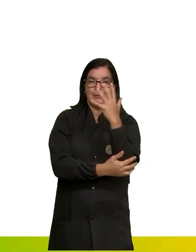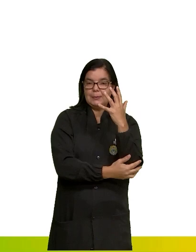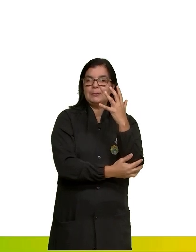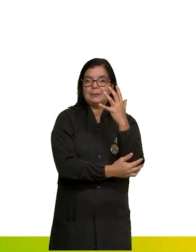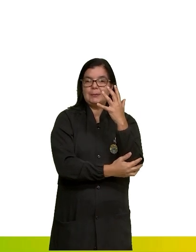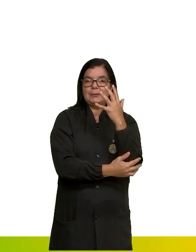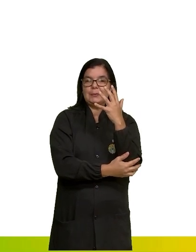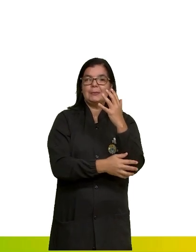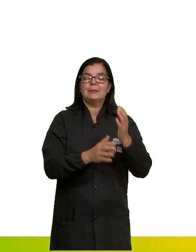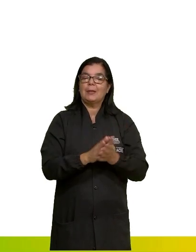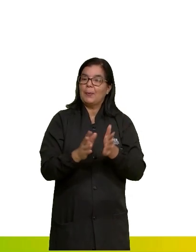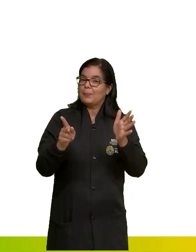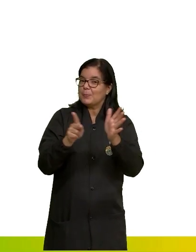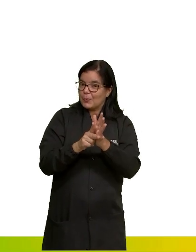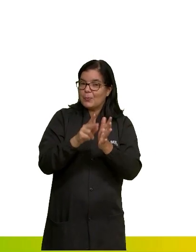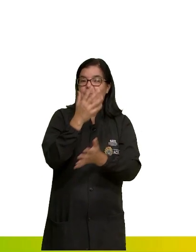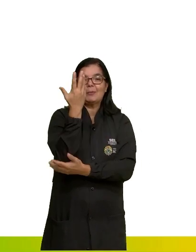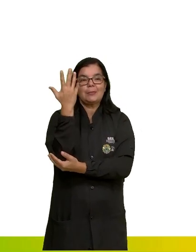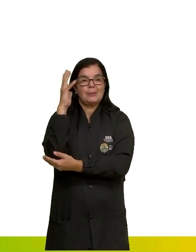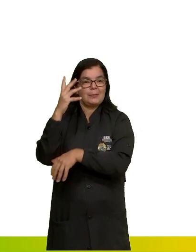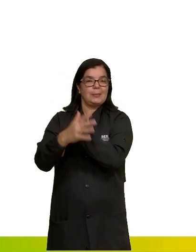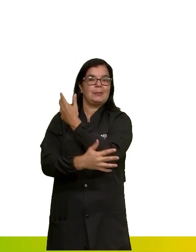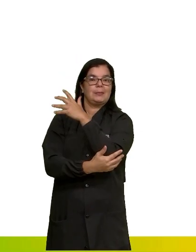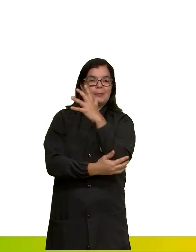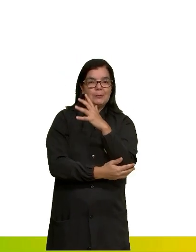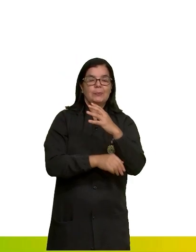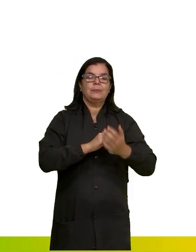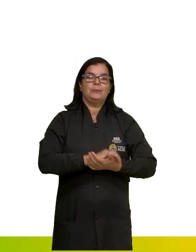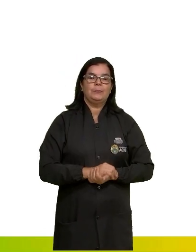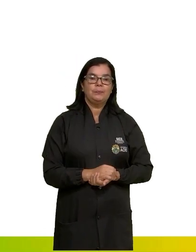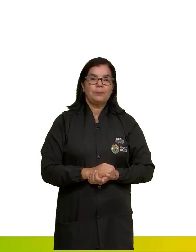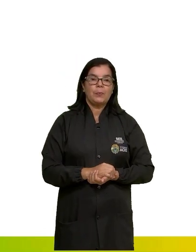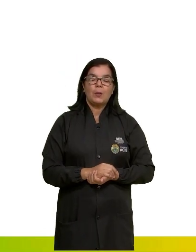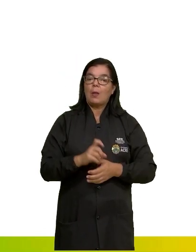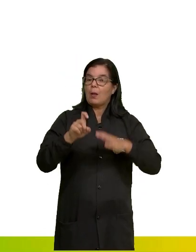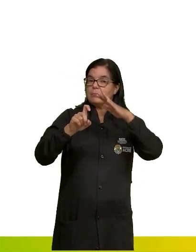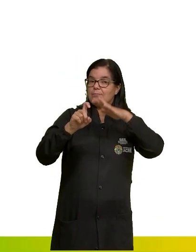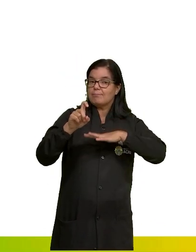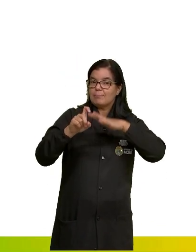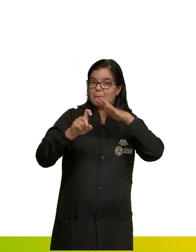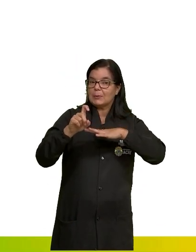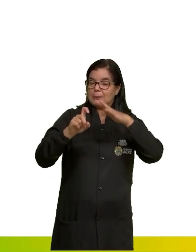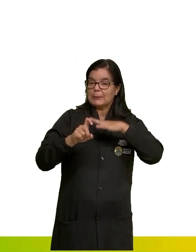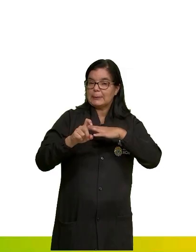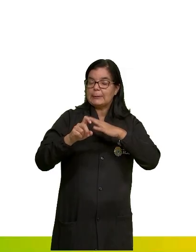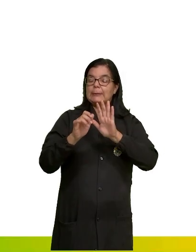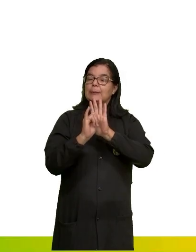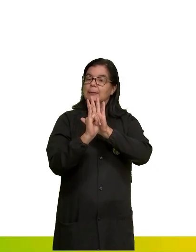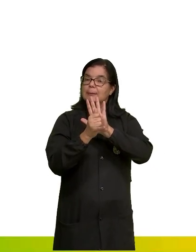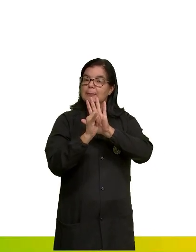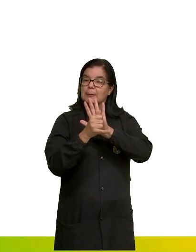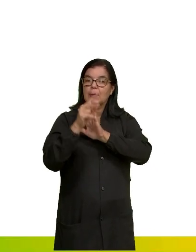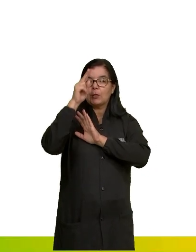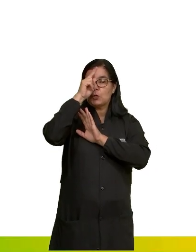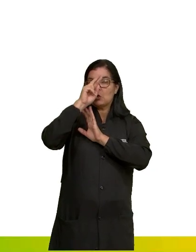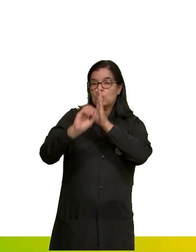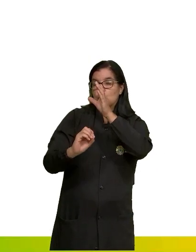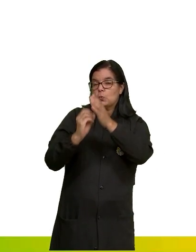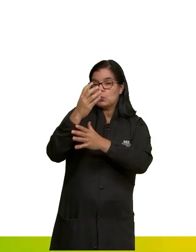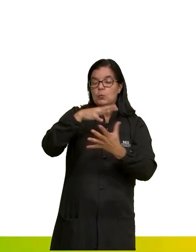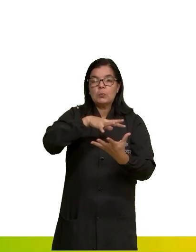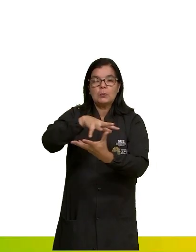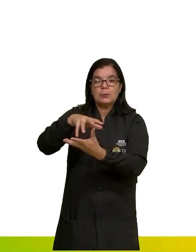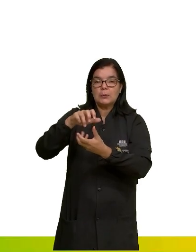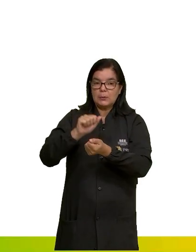da natureza, da physis. A mitologia narra histórias sobre a criação do